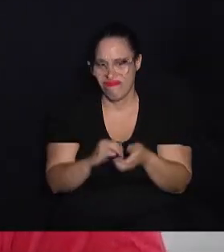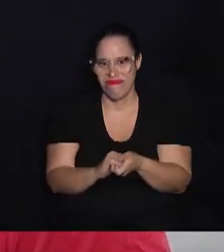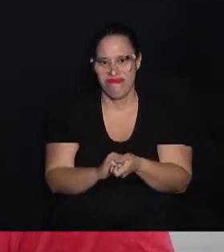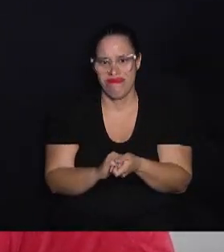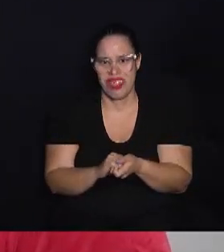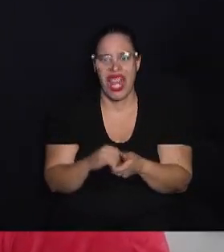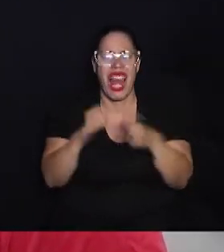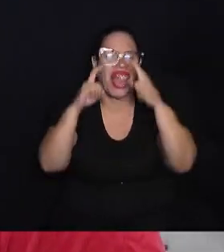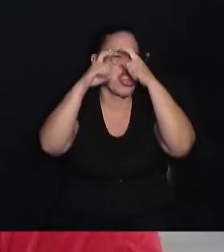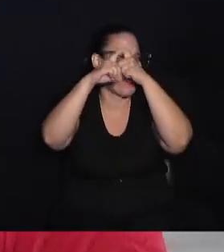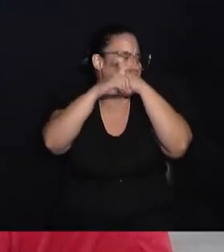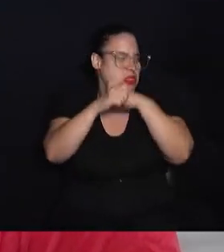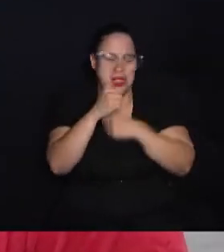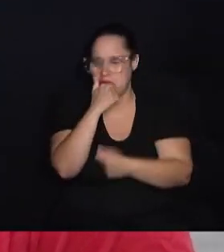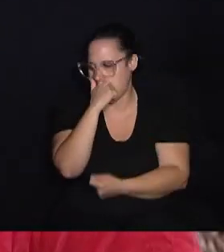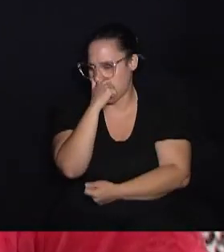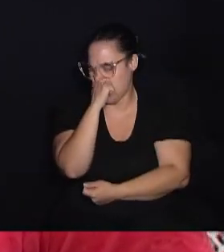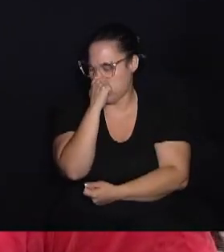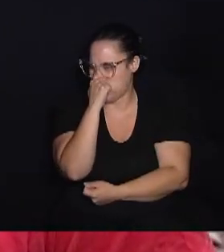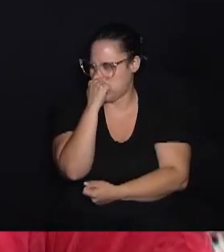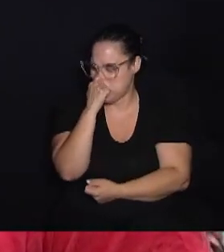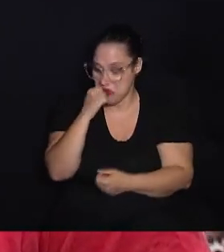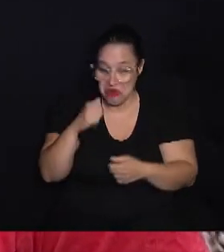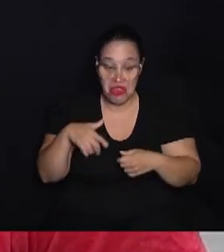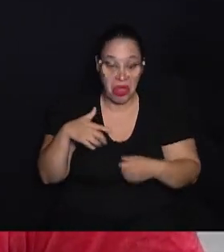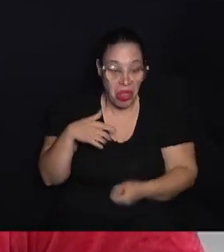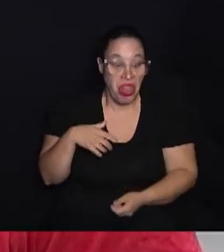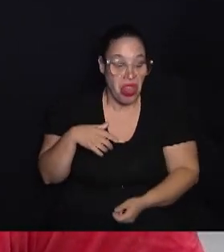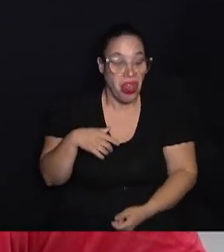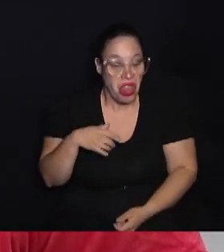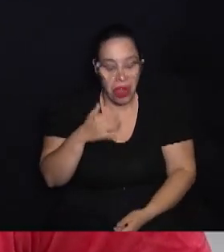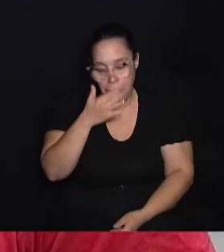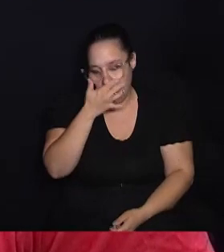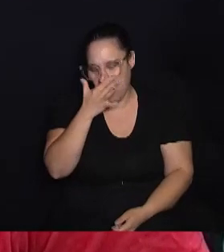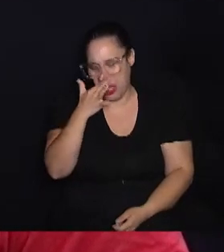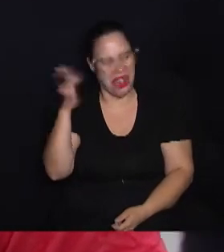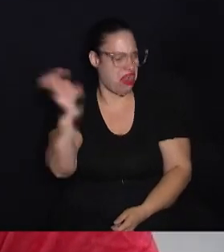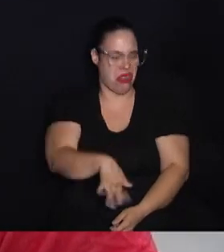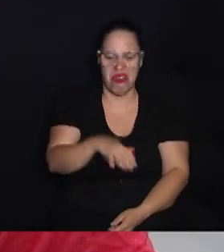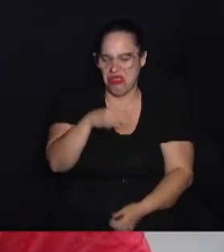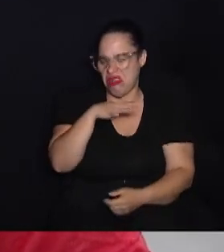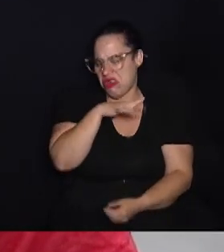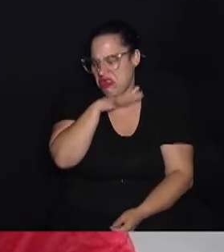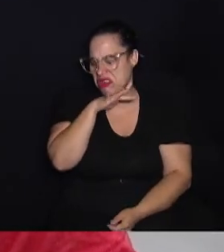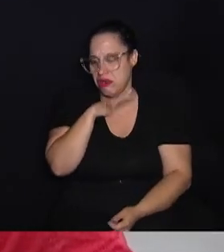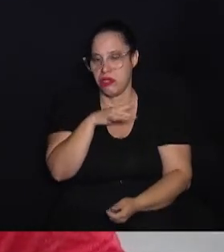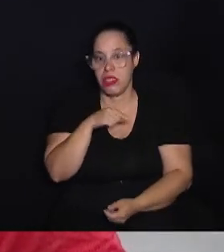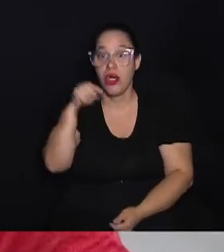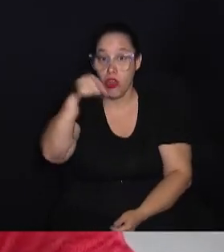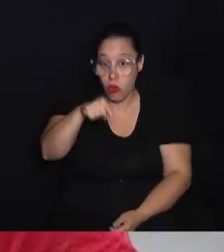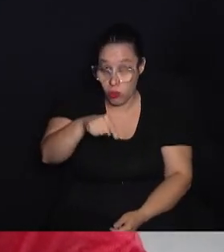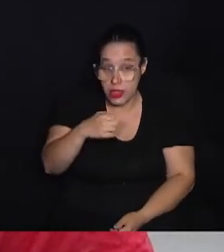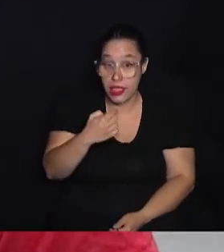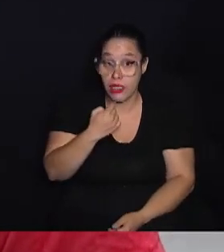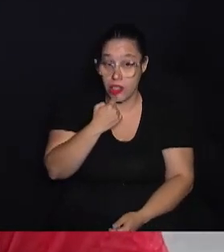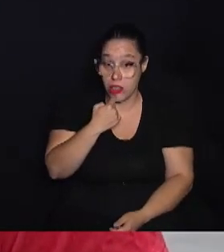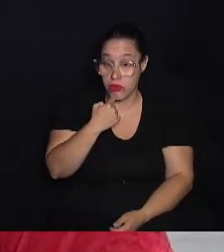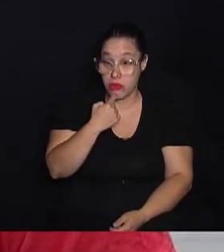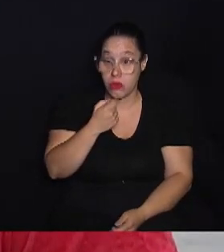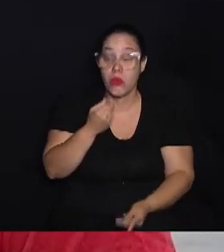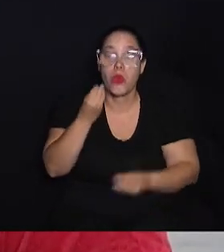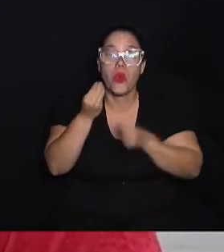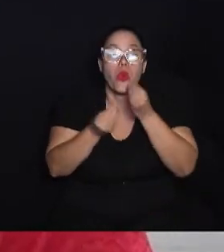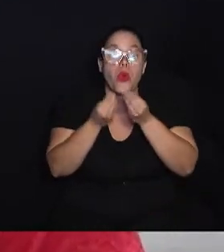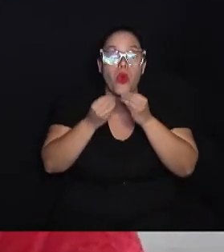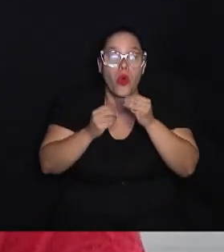muito difícil. Pra respirar, tá muito ruim. E você é daqui de Campinas? Sou, sim. Como que